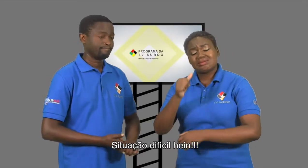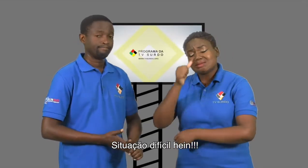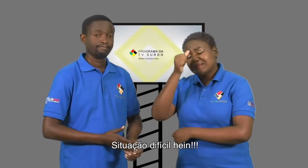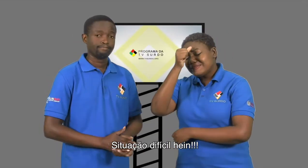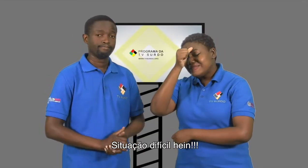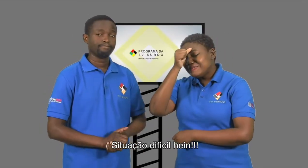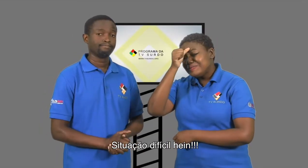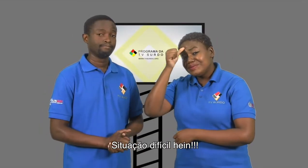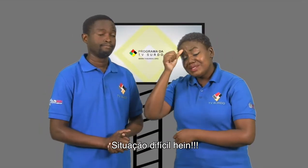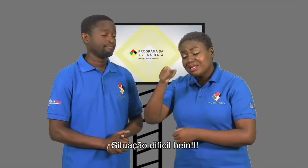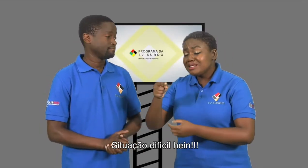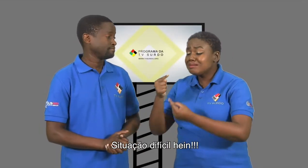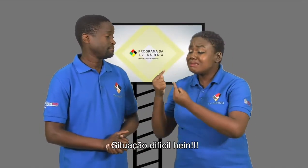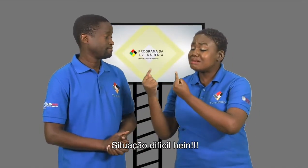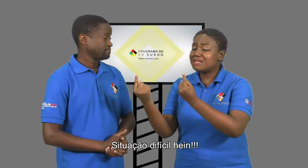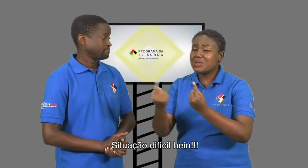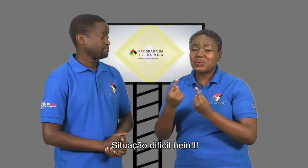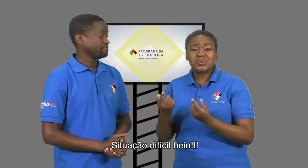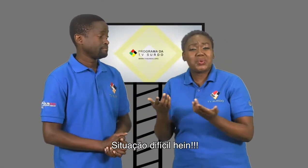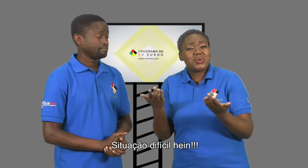Situação difícil, hein?